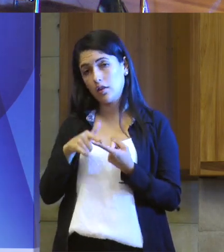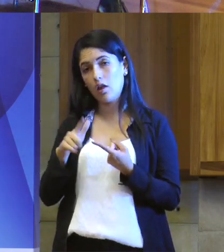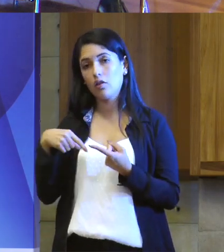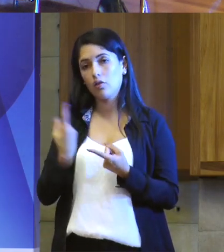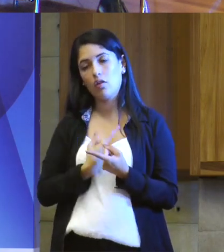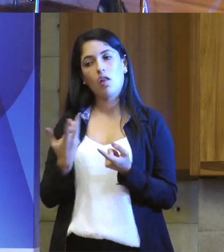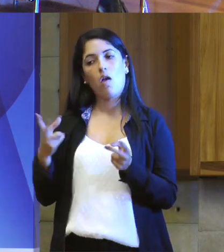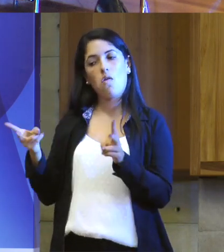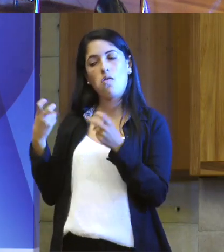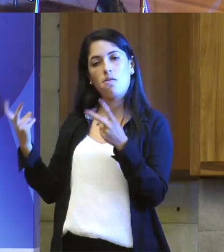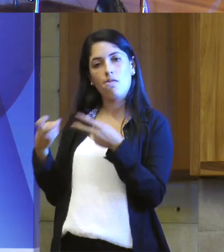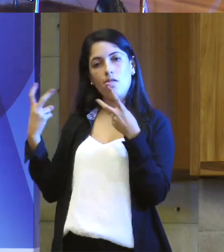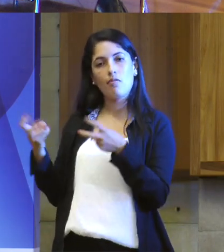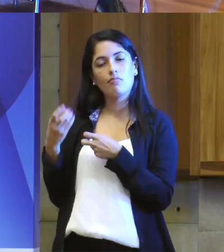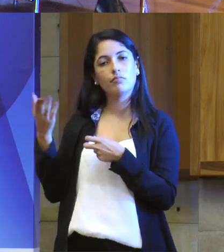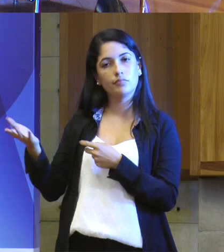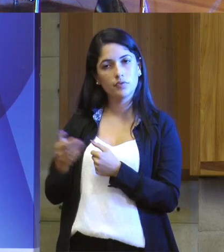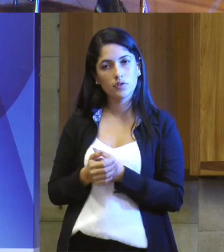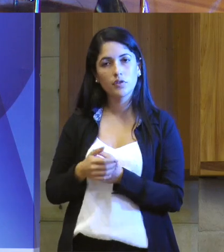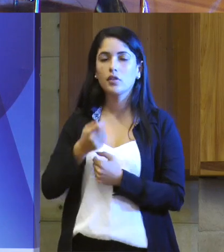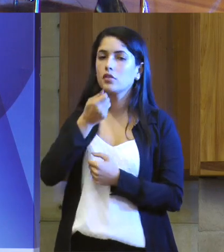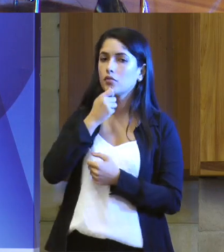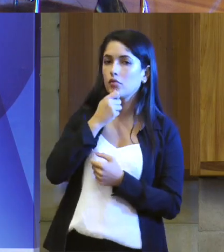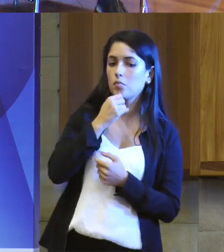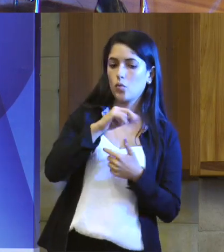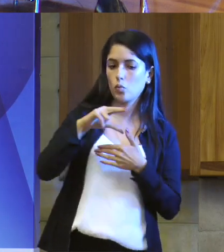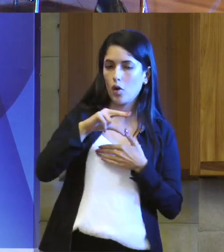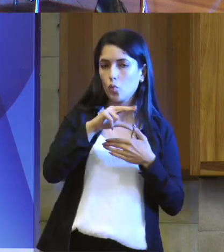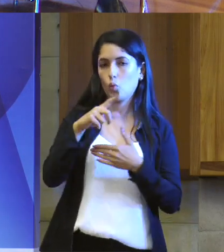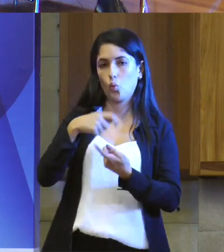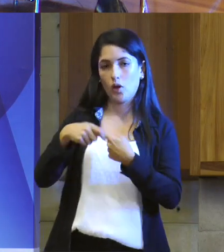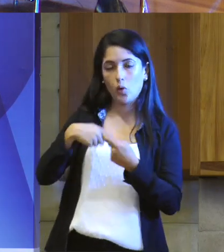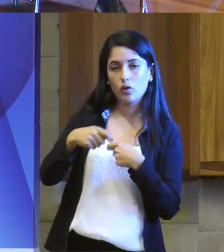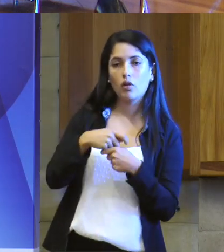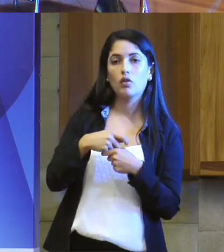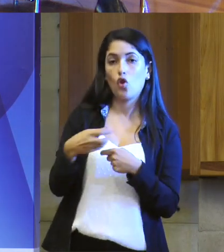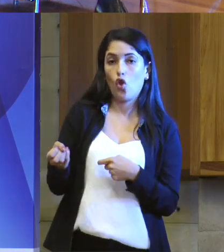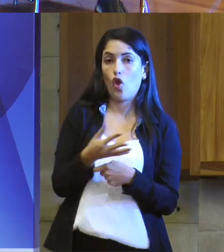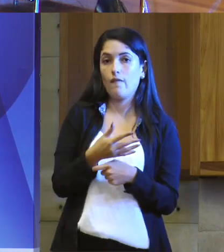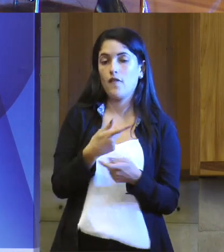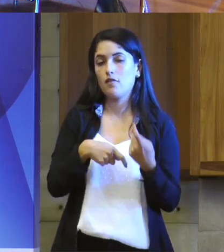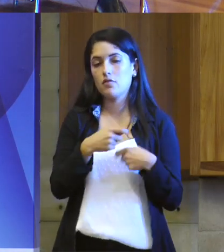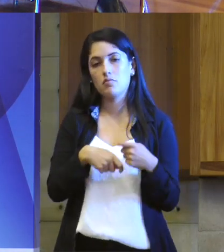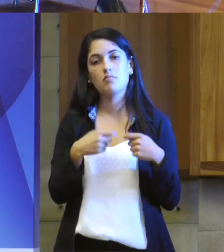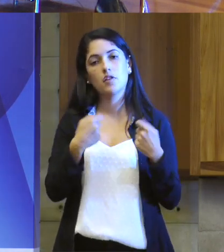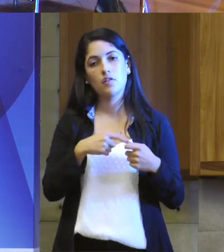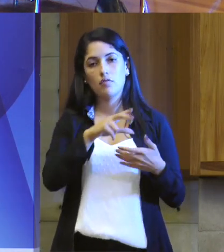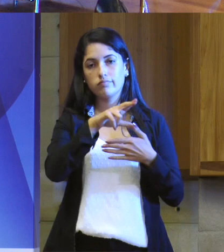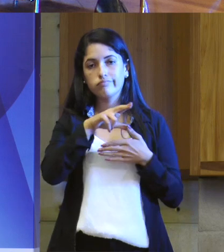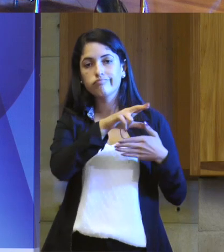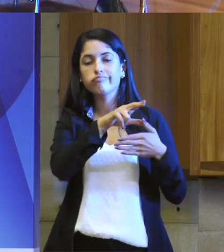explorar agora evidentemente com enquanto nós tivemos negociando como mercosul os as novas negociações têm que ser é fruto de um consenso